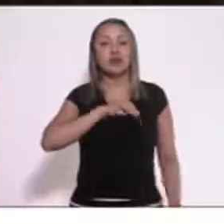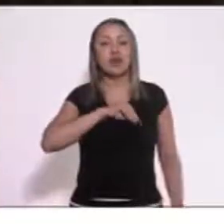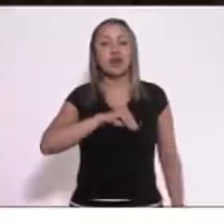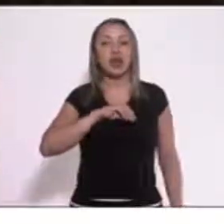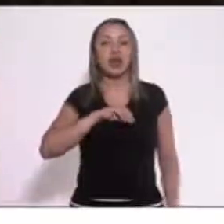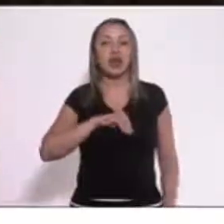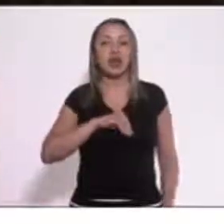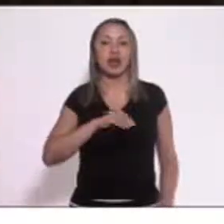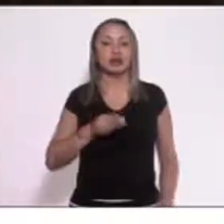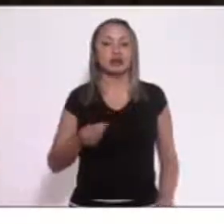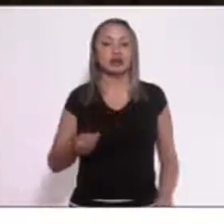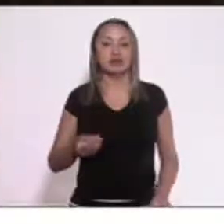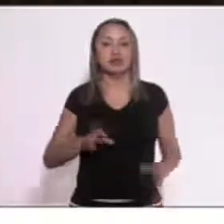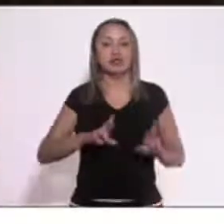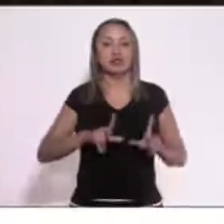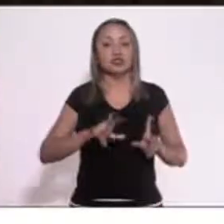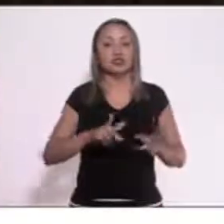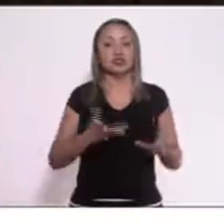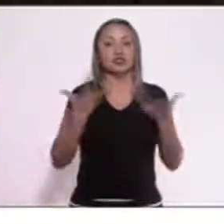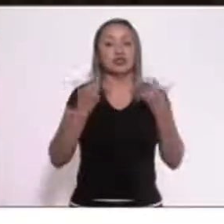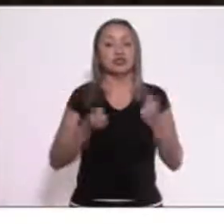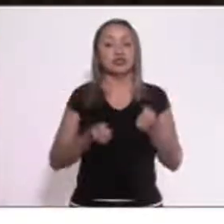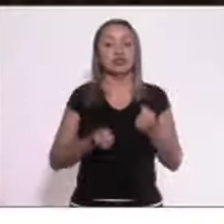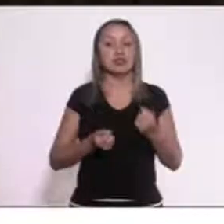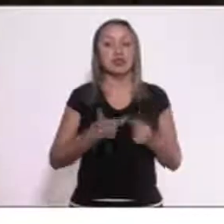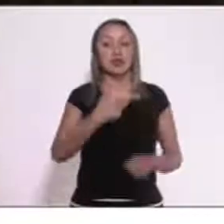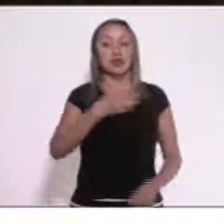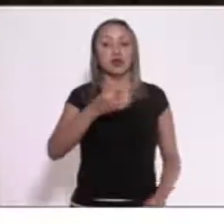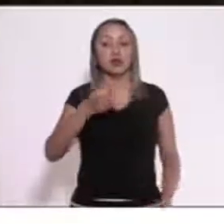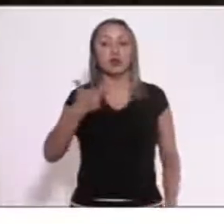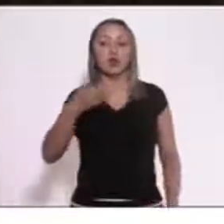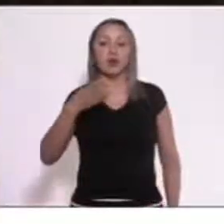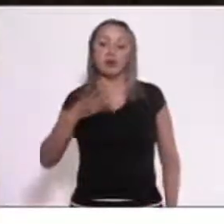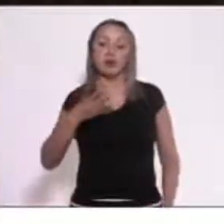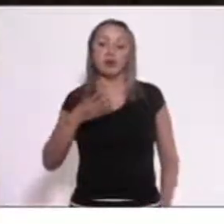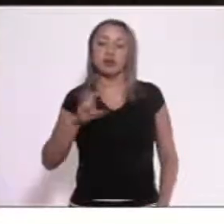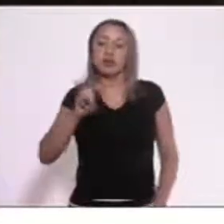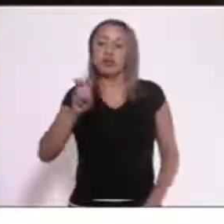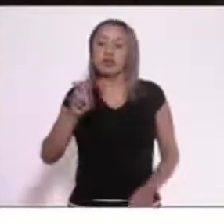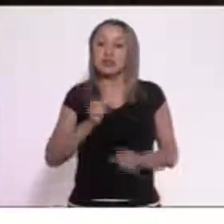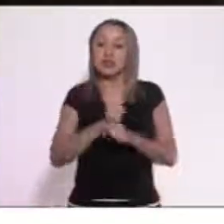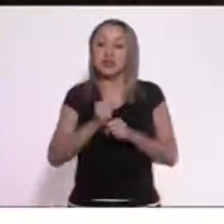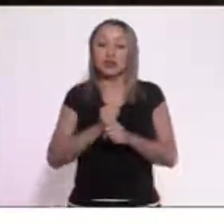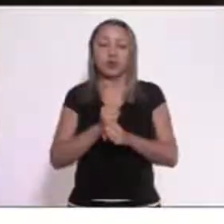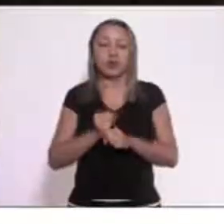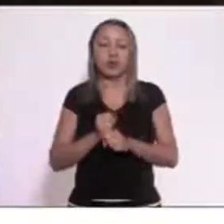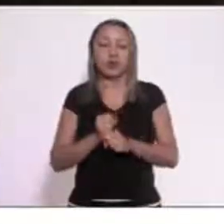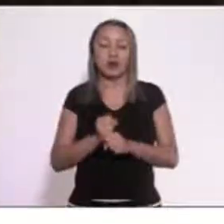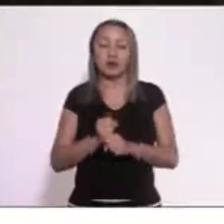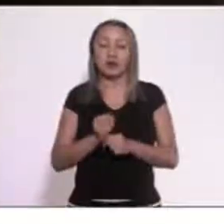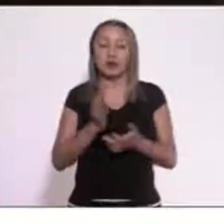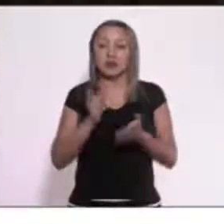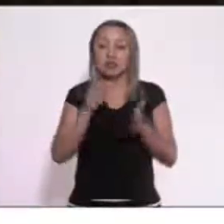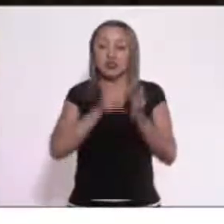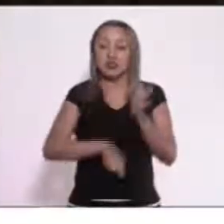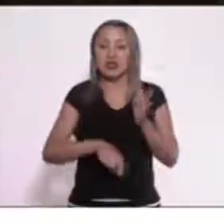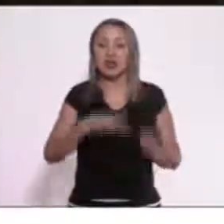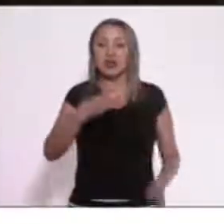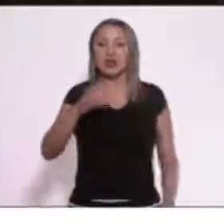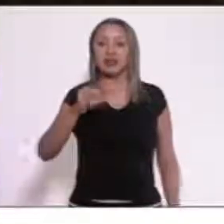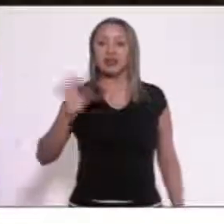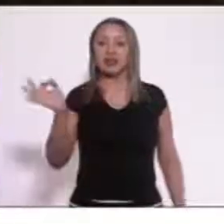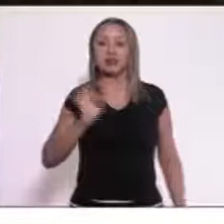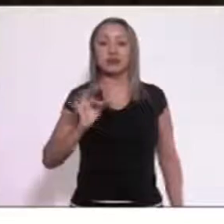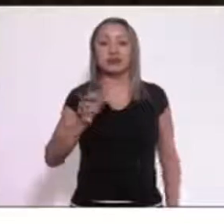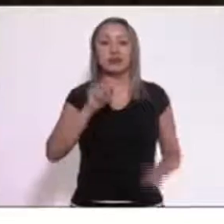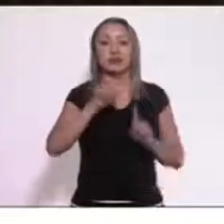ao que eles recebiam em 2014. Quer dizer, em apenas 5 anos se comeu 30% dos salários dos servidores do